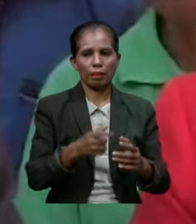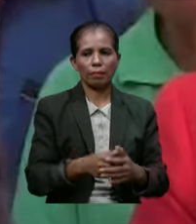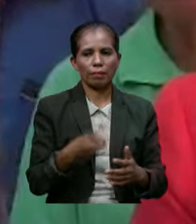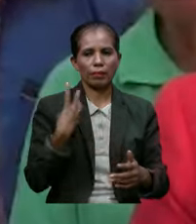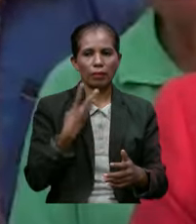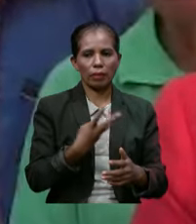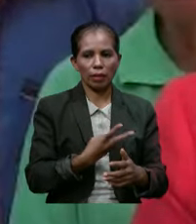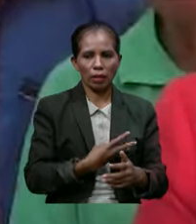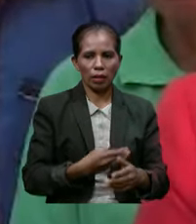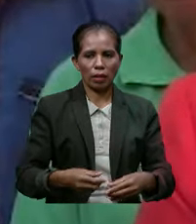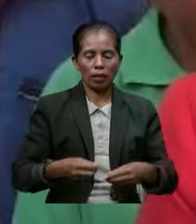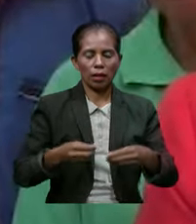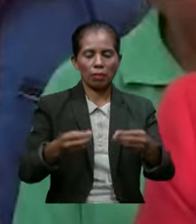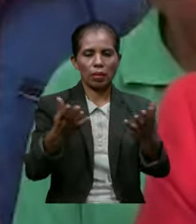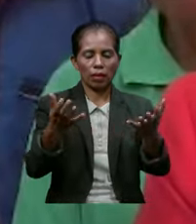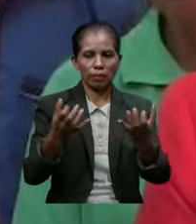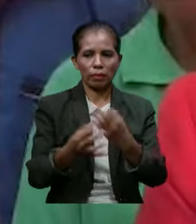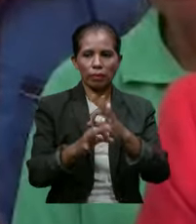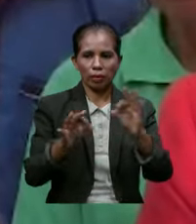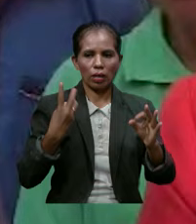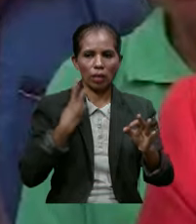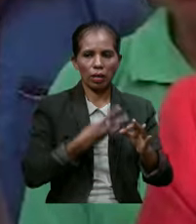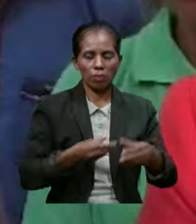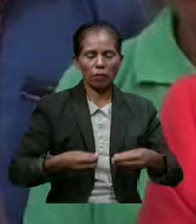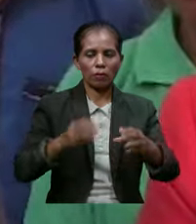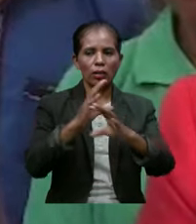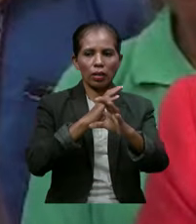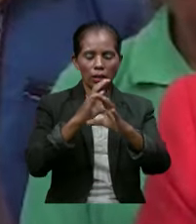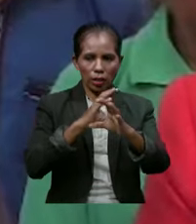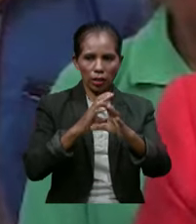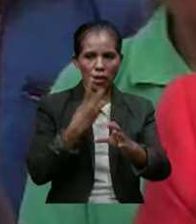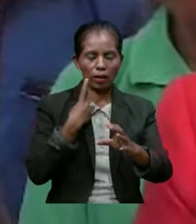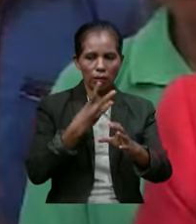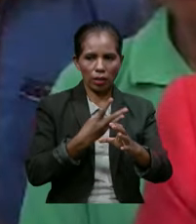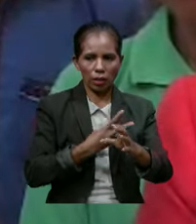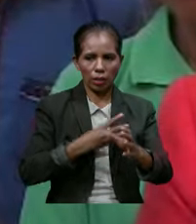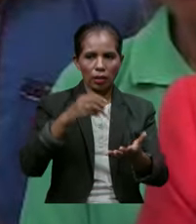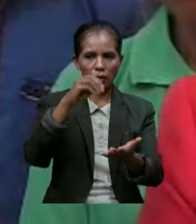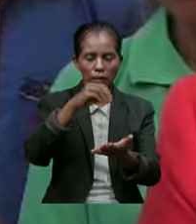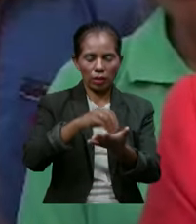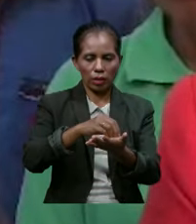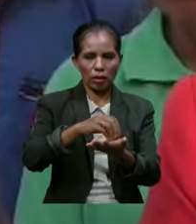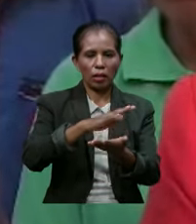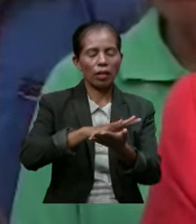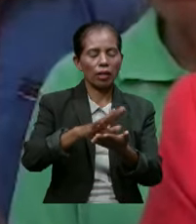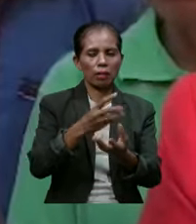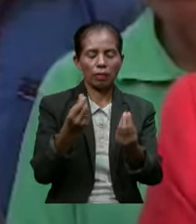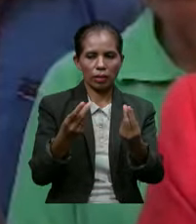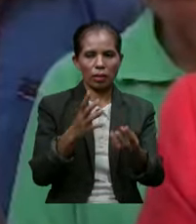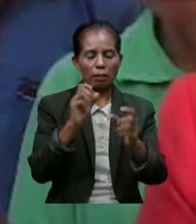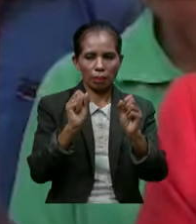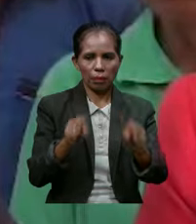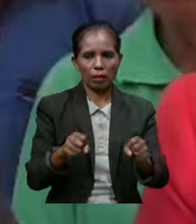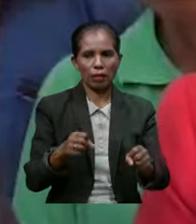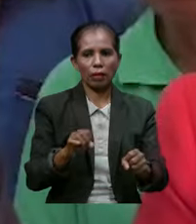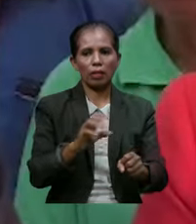ami gratuitamente ami ofrece ami ni carreta ami ni recursos ami mbaga bataka raikua bele kalai how